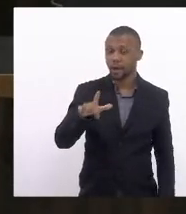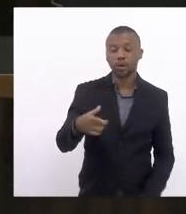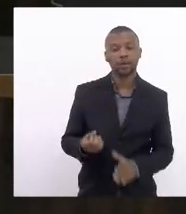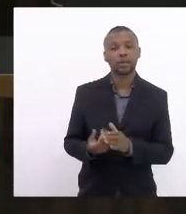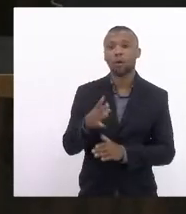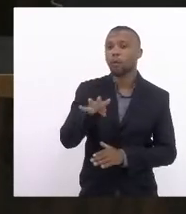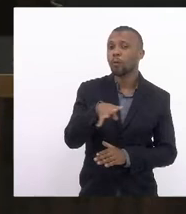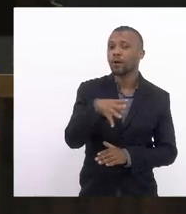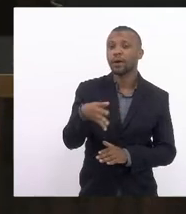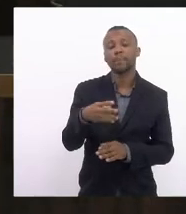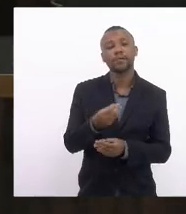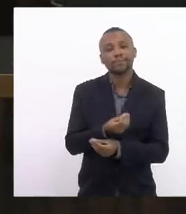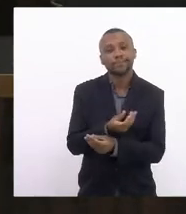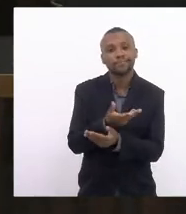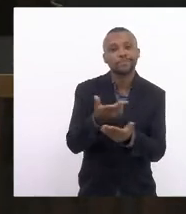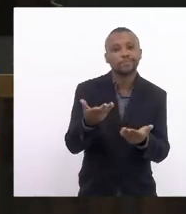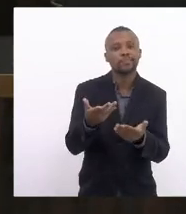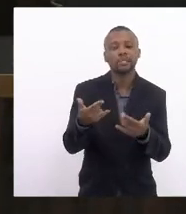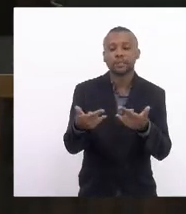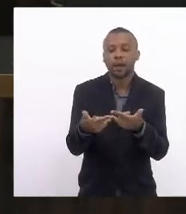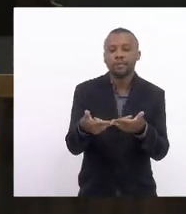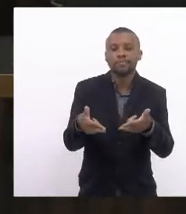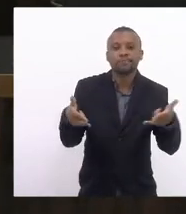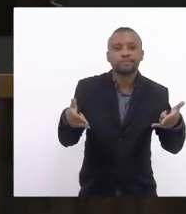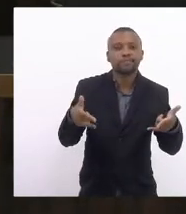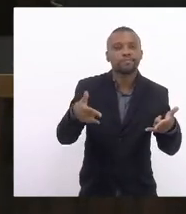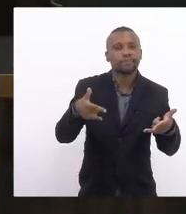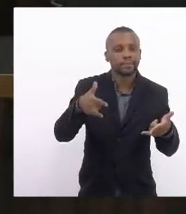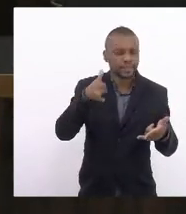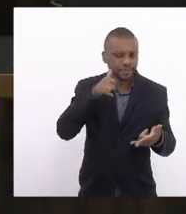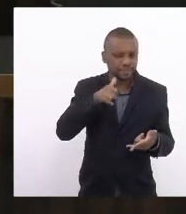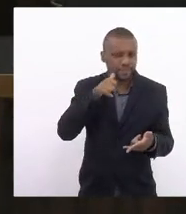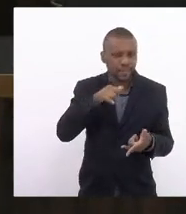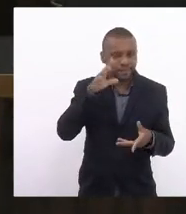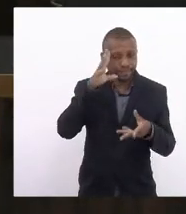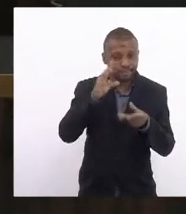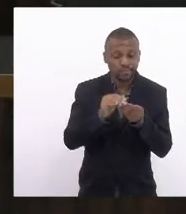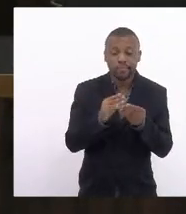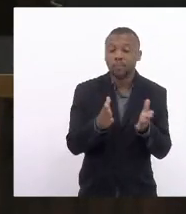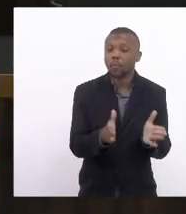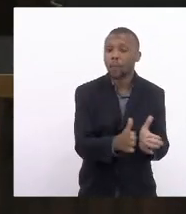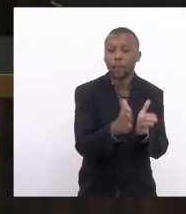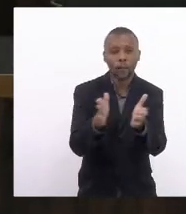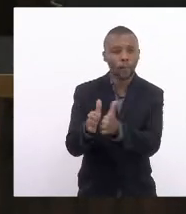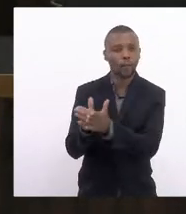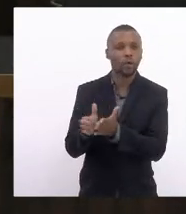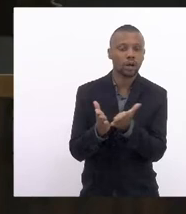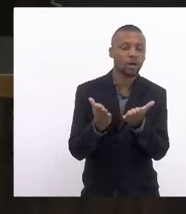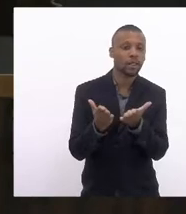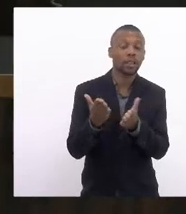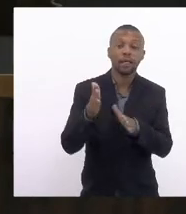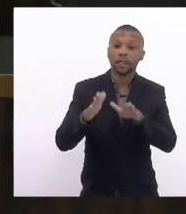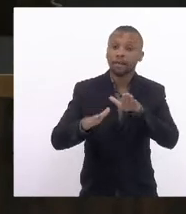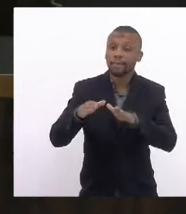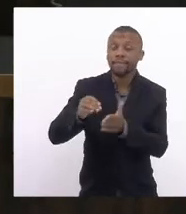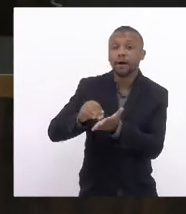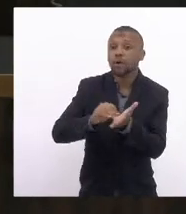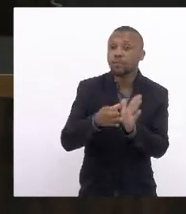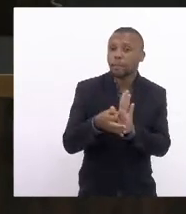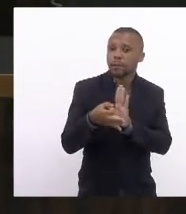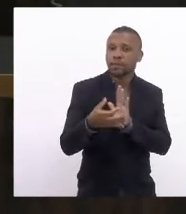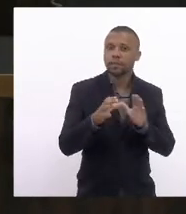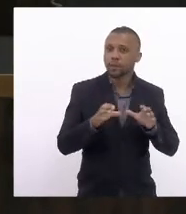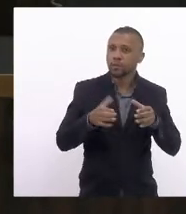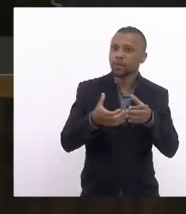de fornecimento de absorventes higiênicos para a população em situação de rua, pendendo de pareceres da Comissão de Constituição e Justiça,